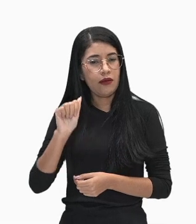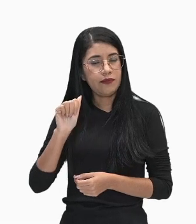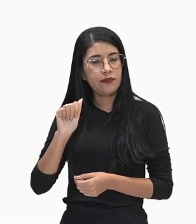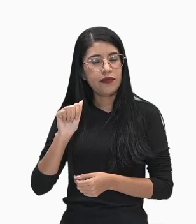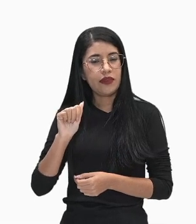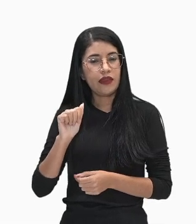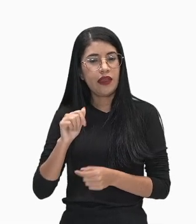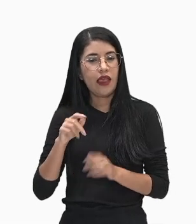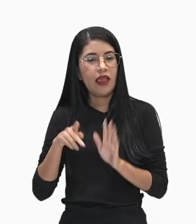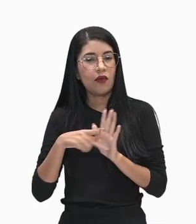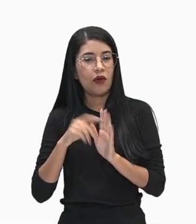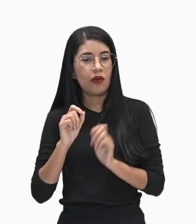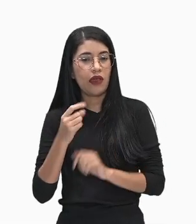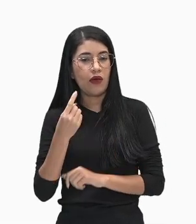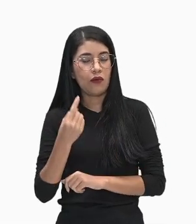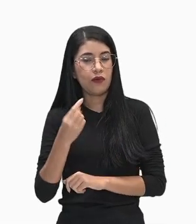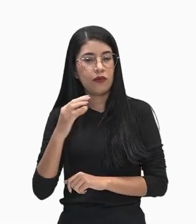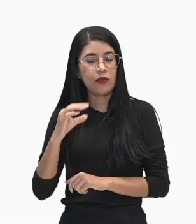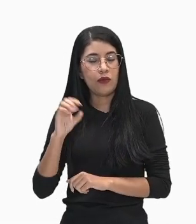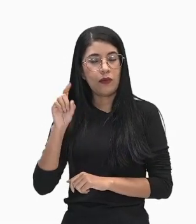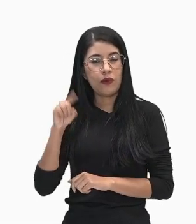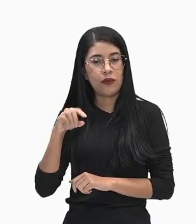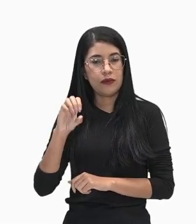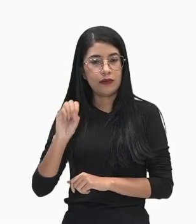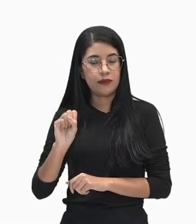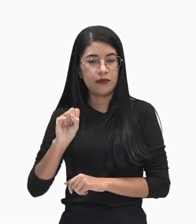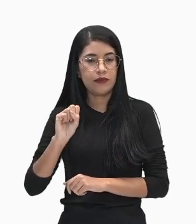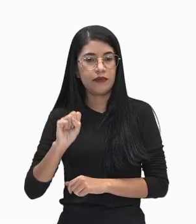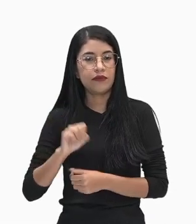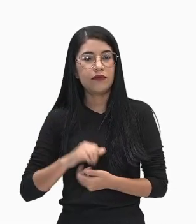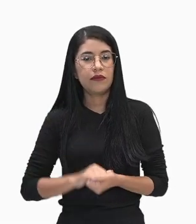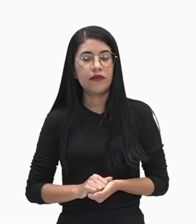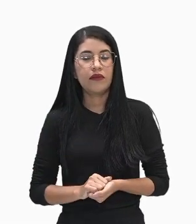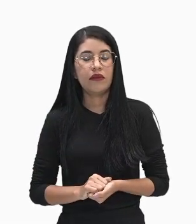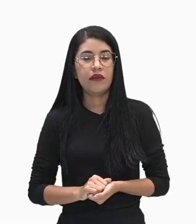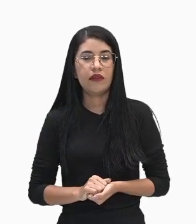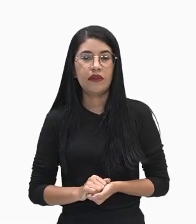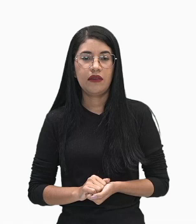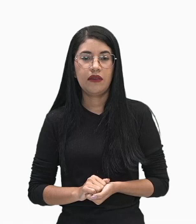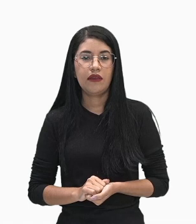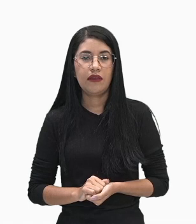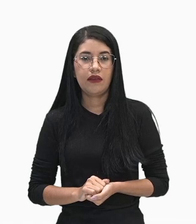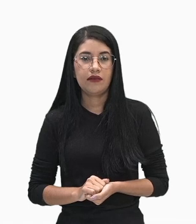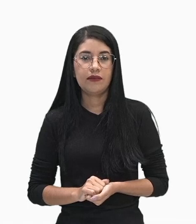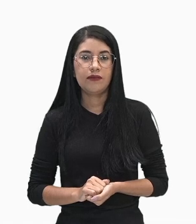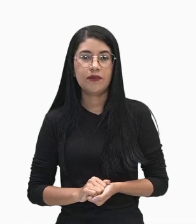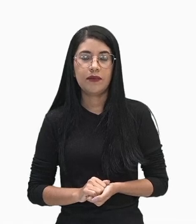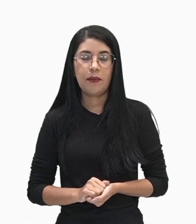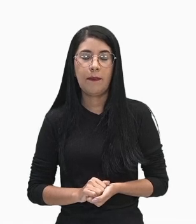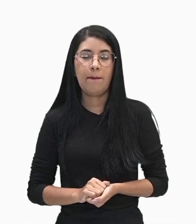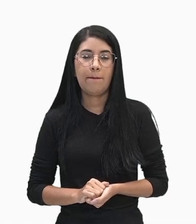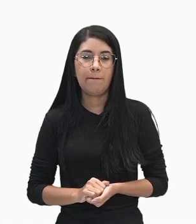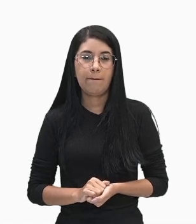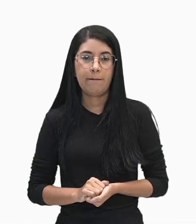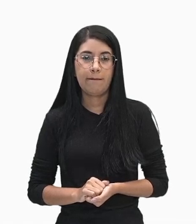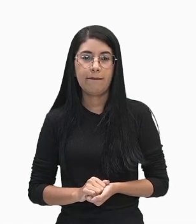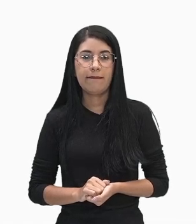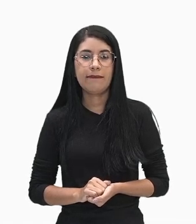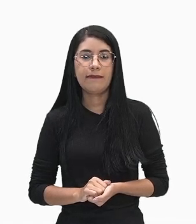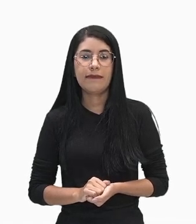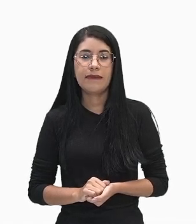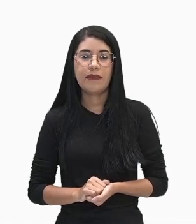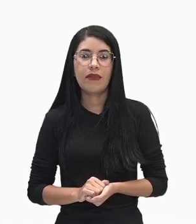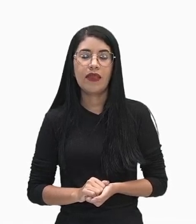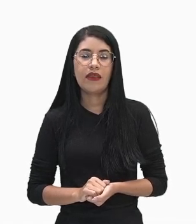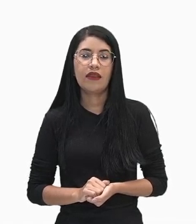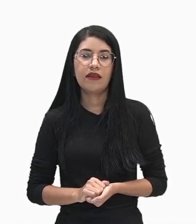1 coulomb por segundo pelo condutor. É a definição aí para o nosso ampere, para a nossa